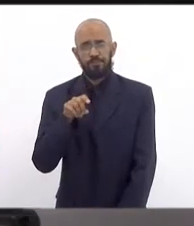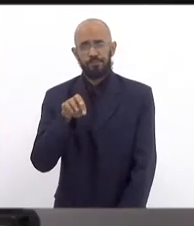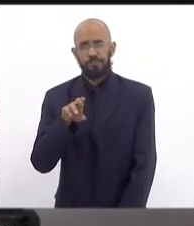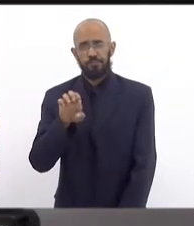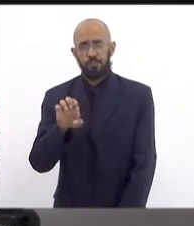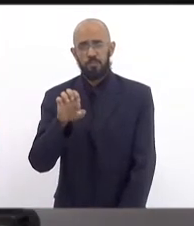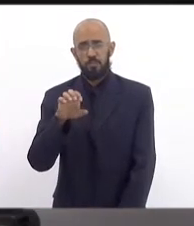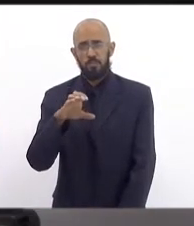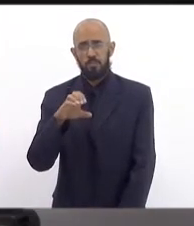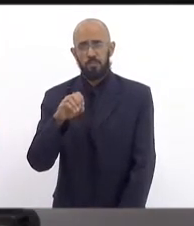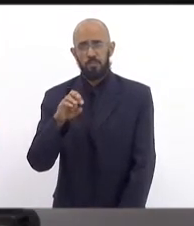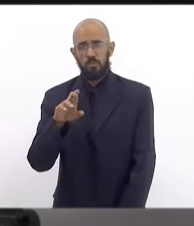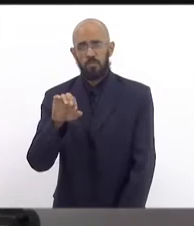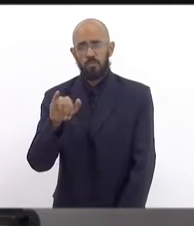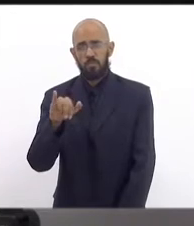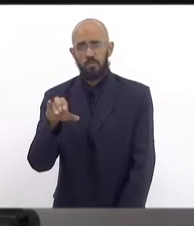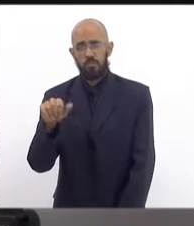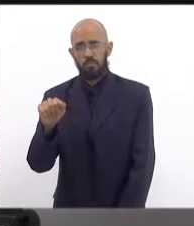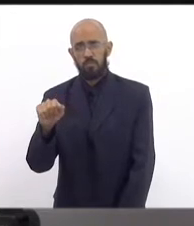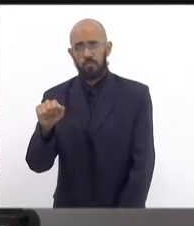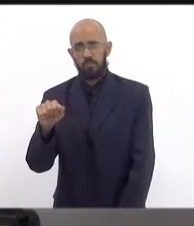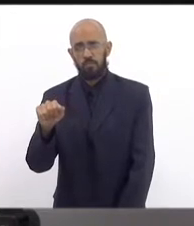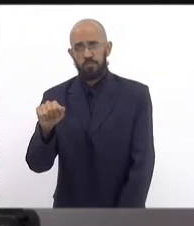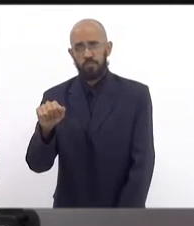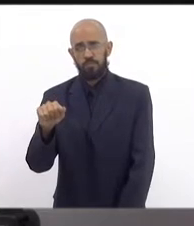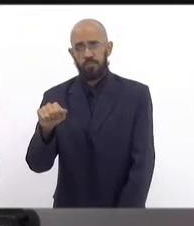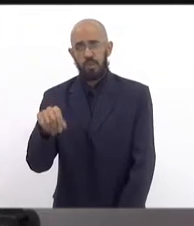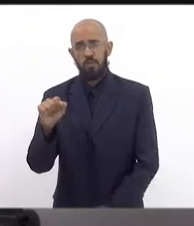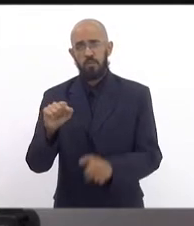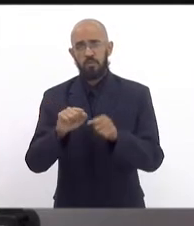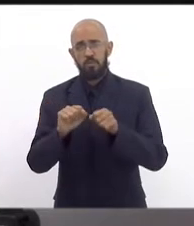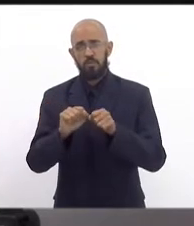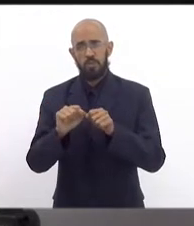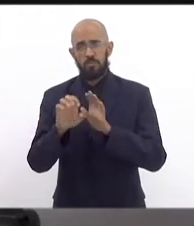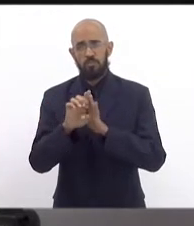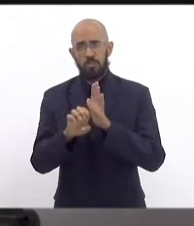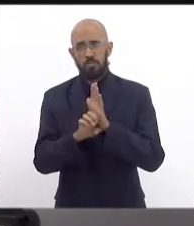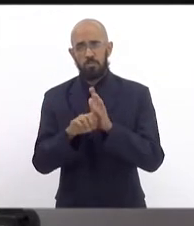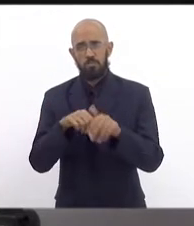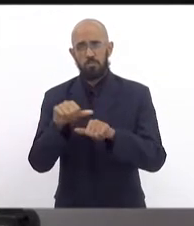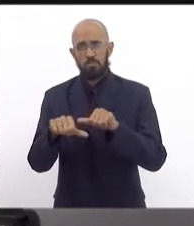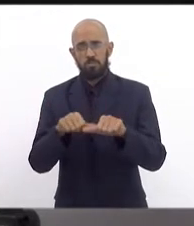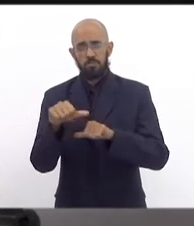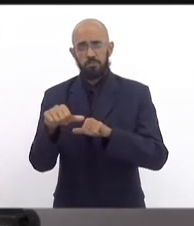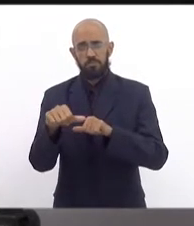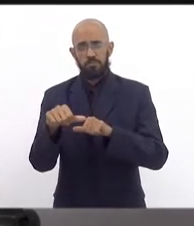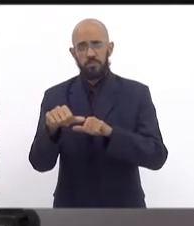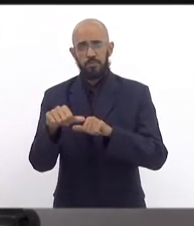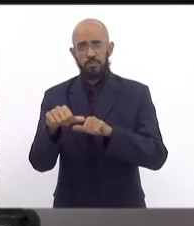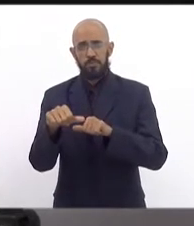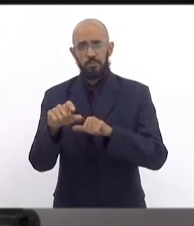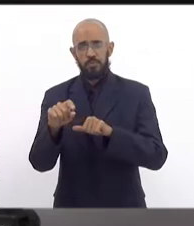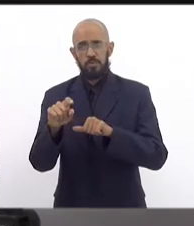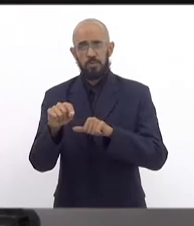também fez uma Emenda modificativa nº 3 que basicamente